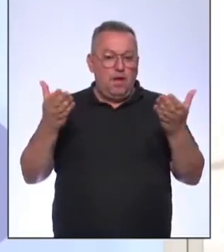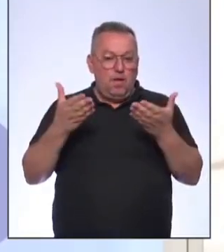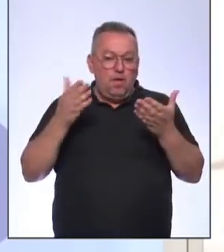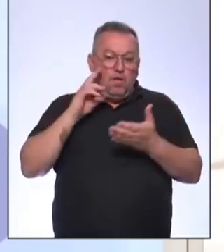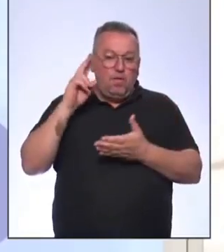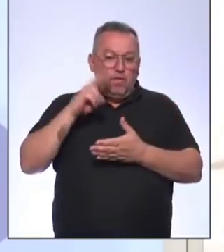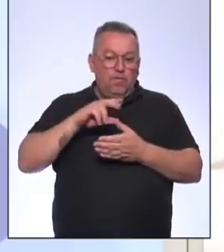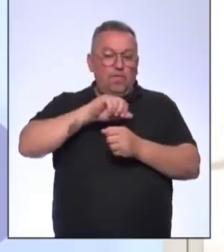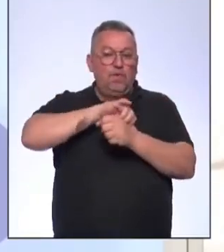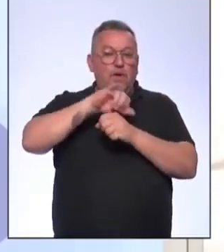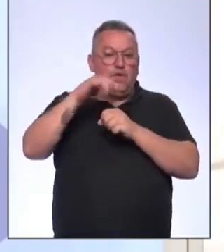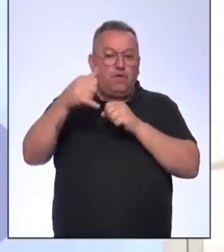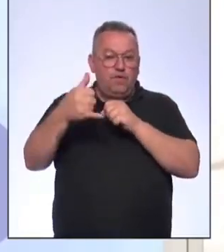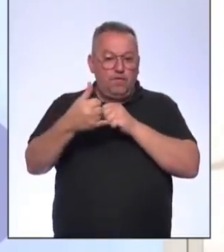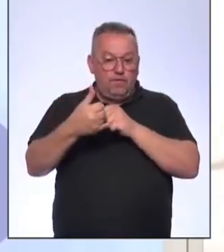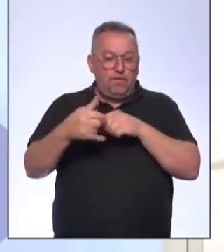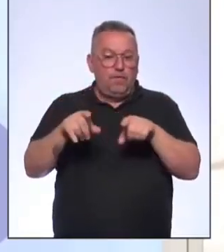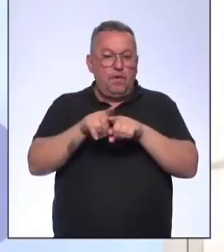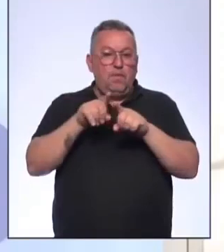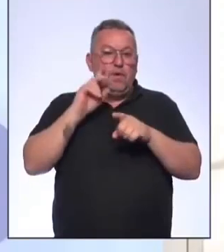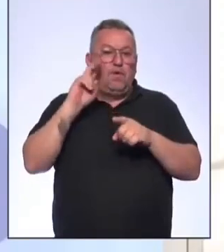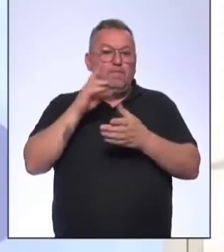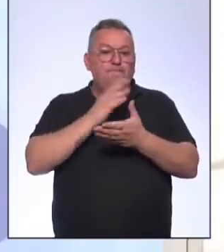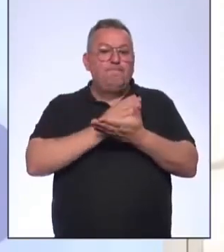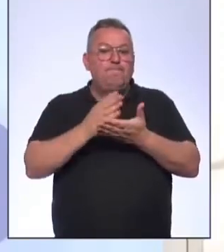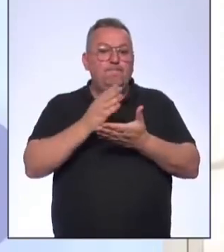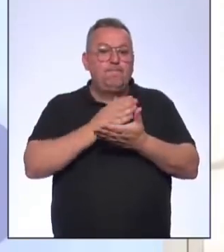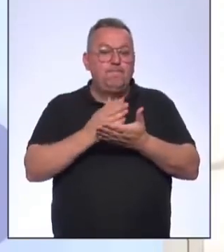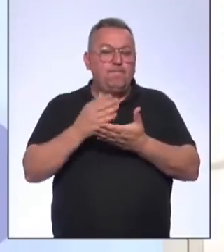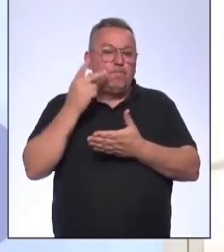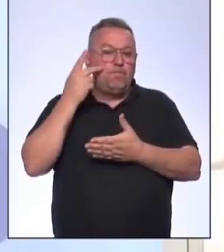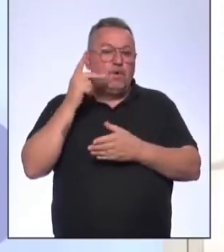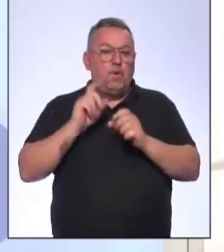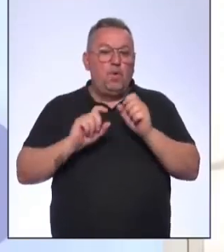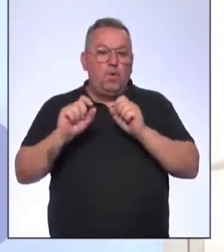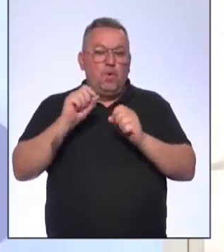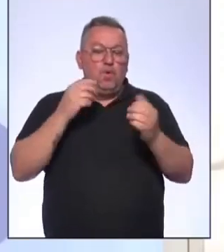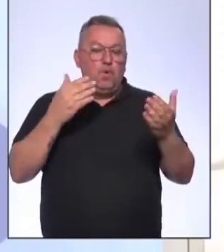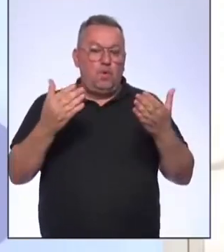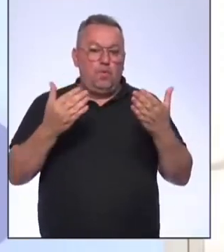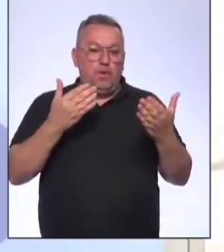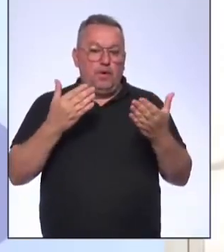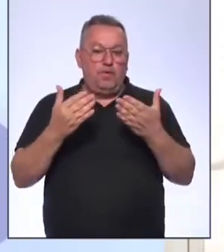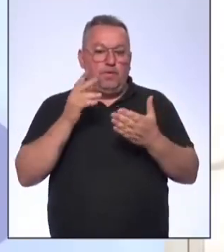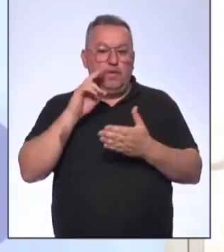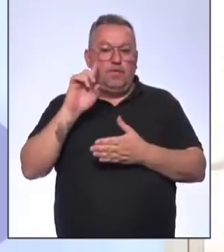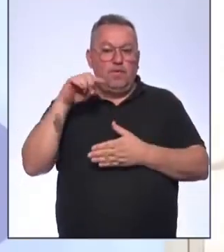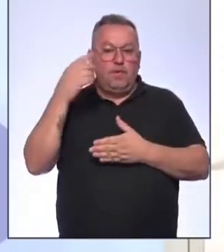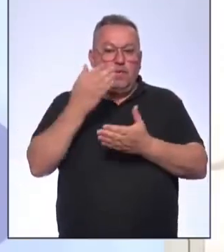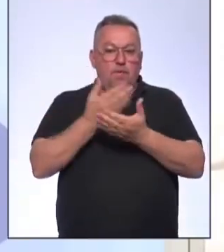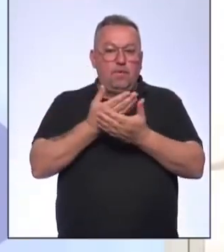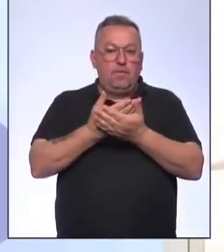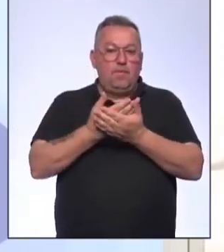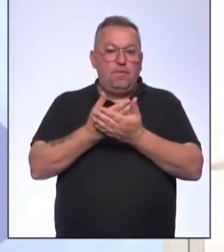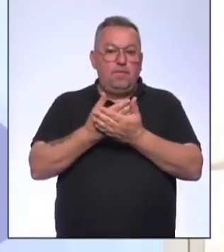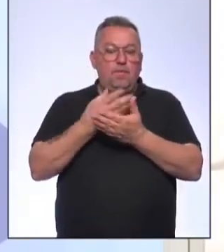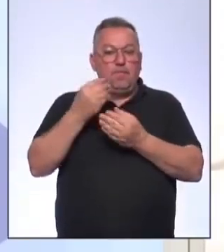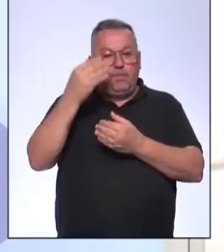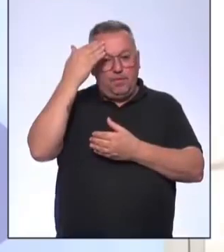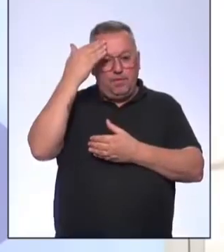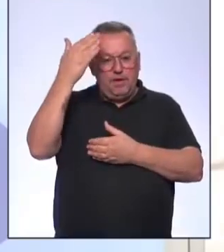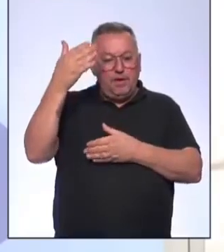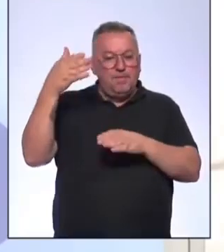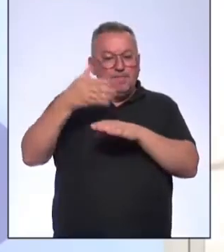viu os adjetivos, a gente deu uma introdução para os comparativos que a gente vai ver nas próximas aulas. Muito obrigado